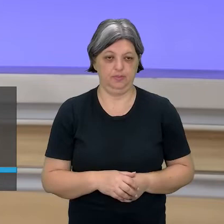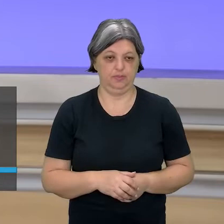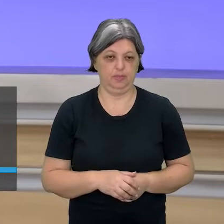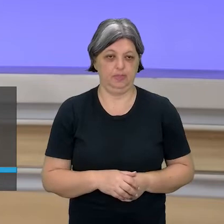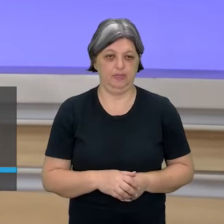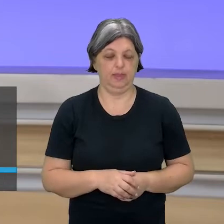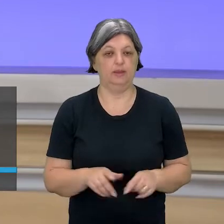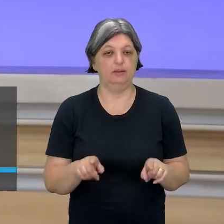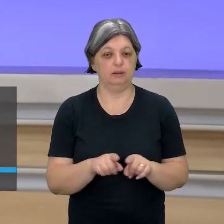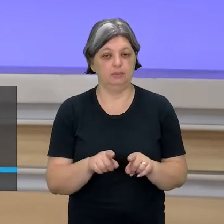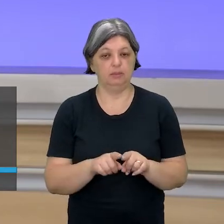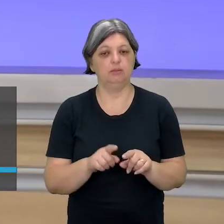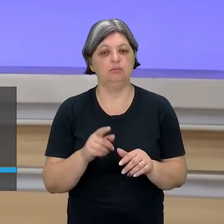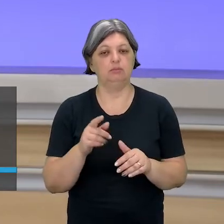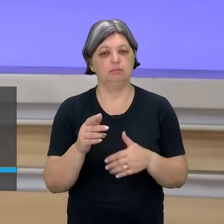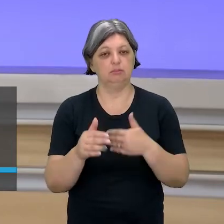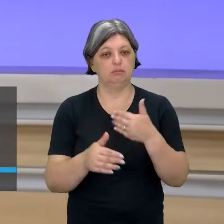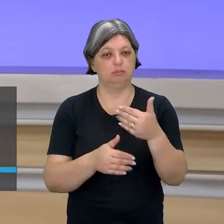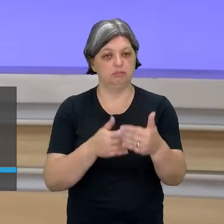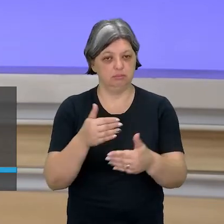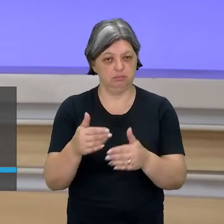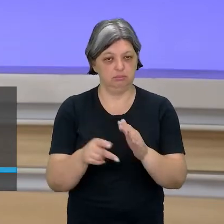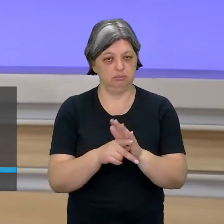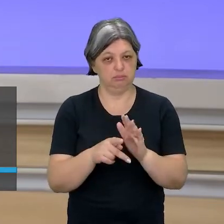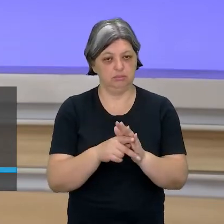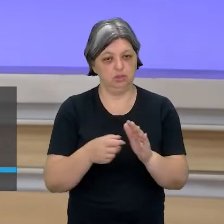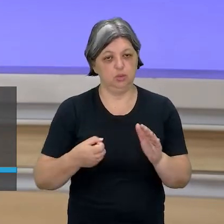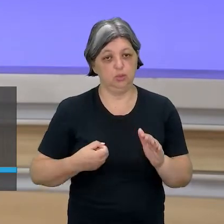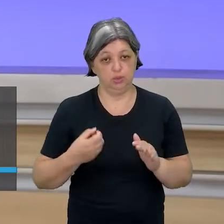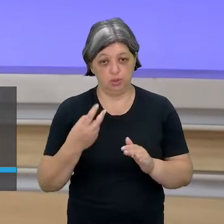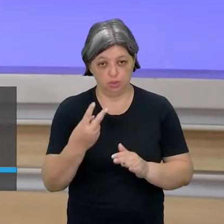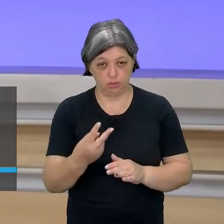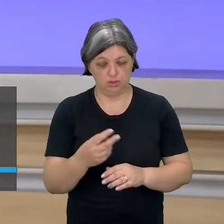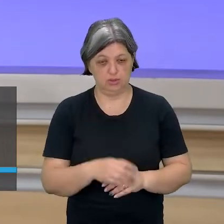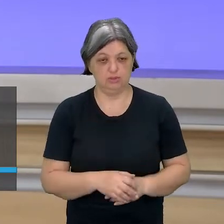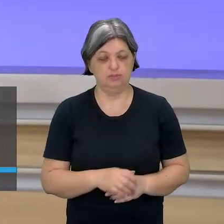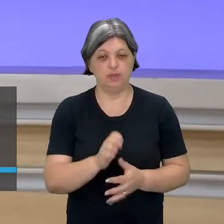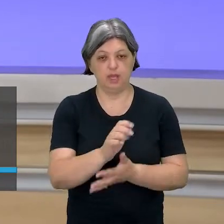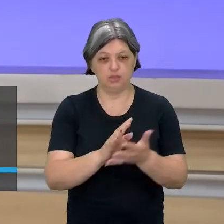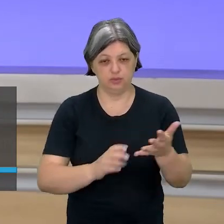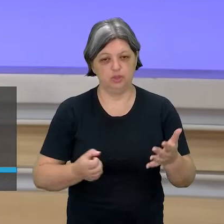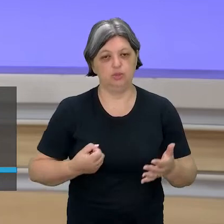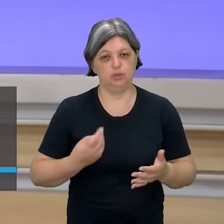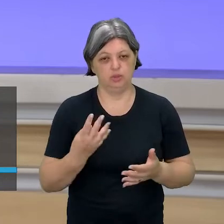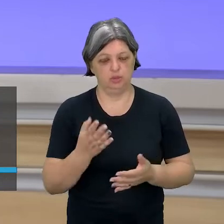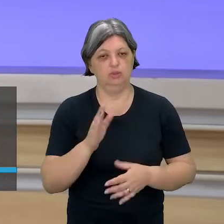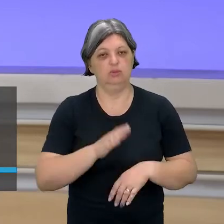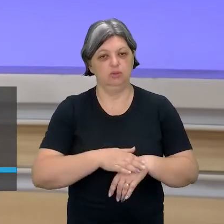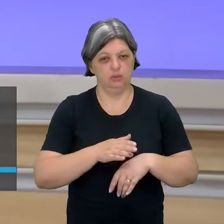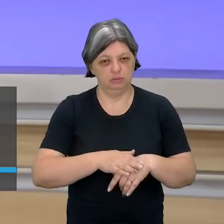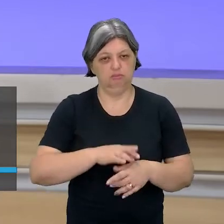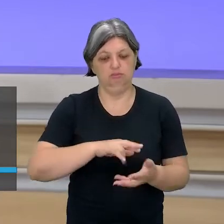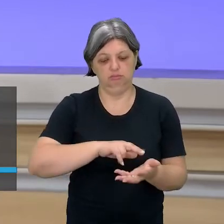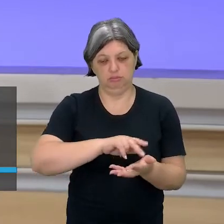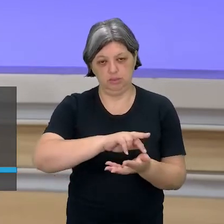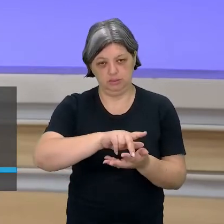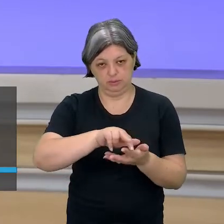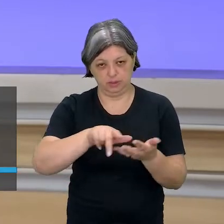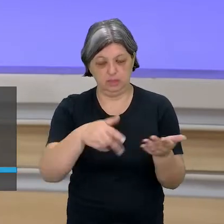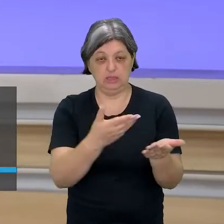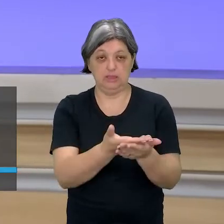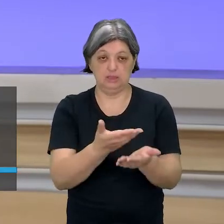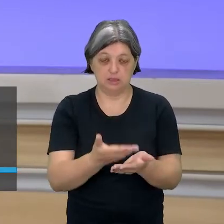passar para a sistematização 2, né? Durante a nossa atividade 4, então a gente fez aí várias aulas, a